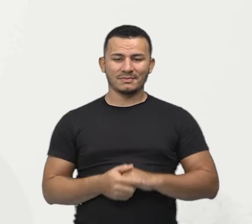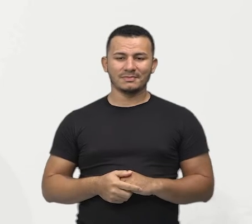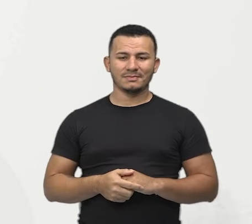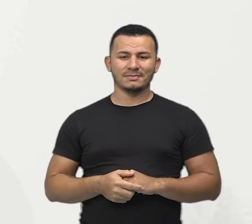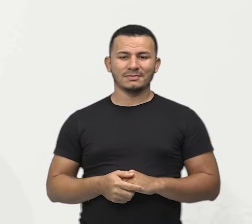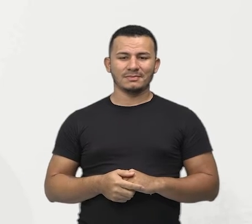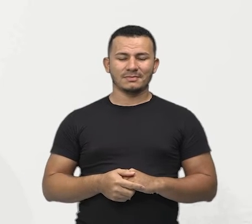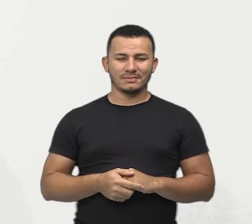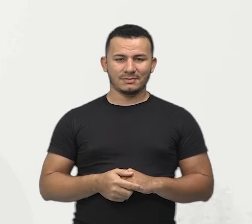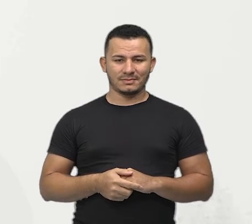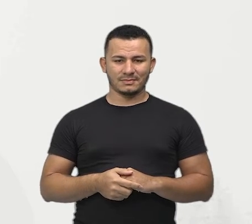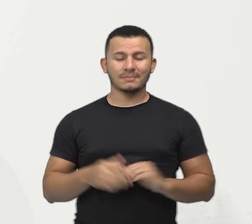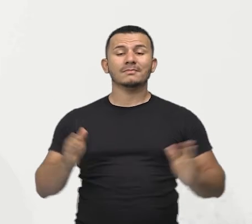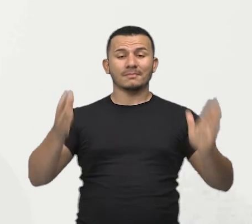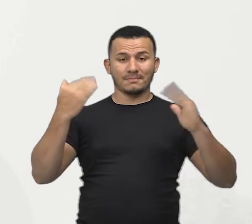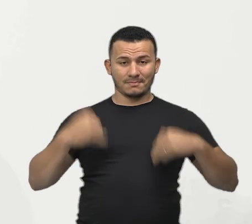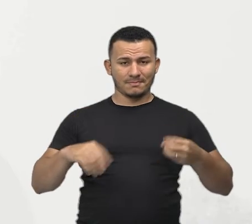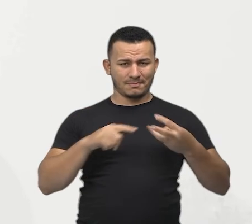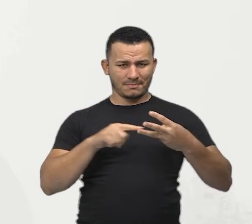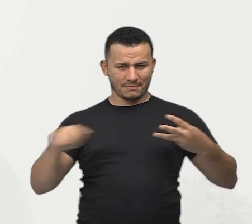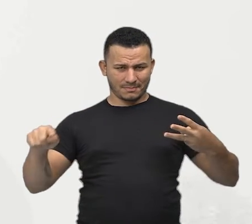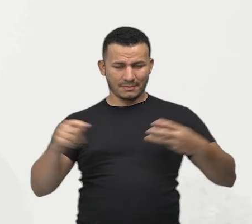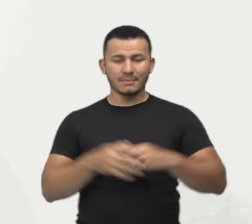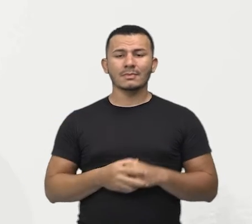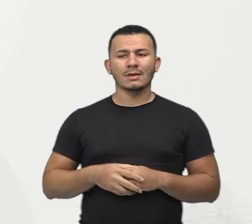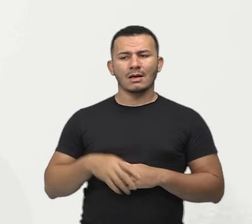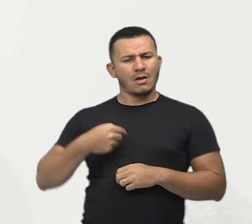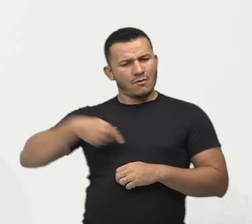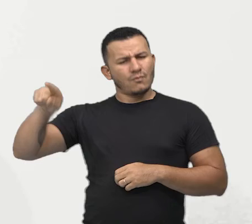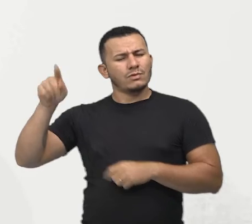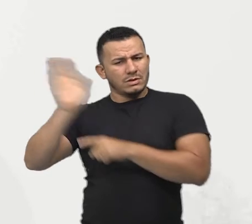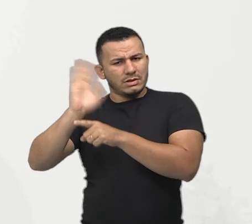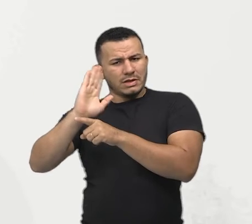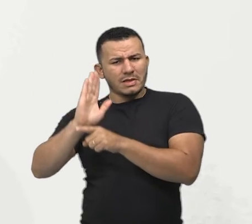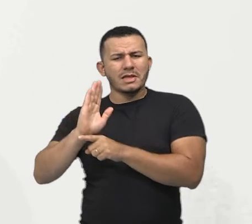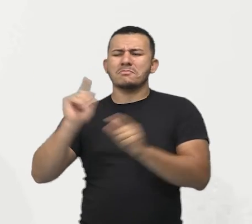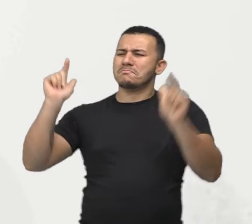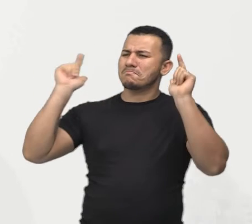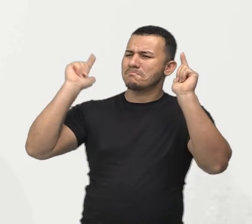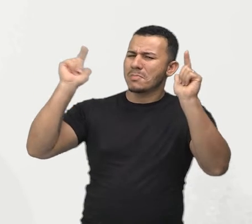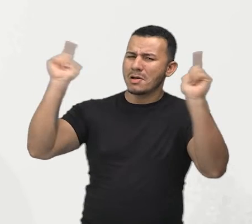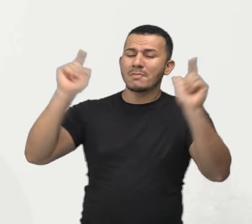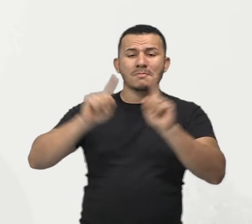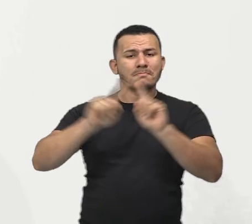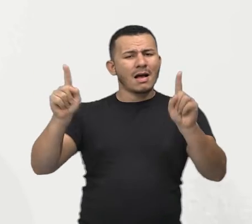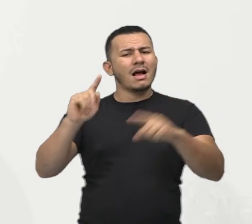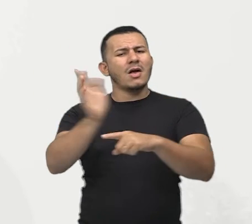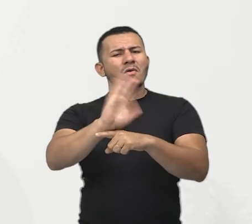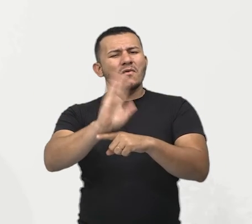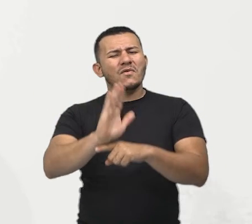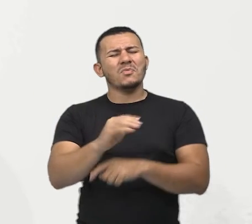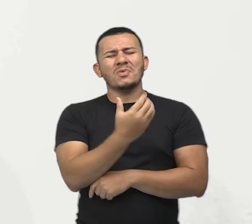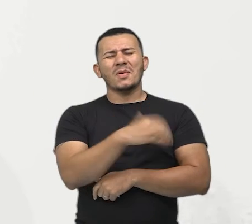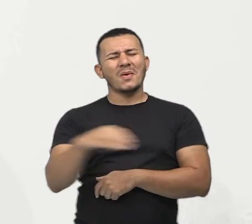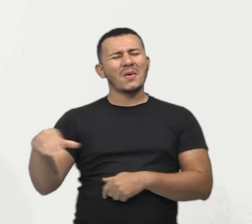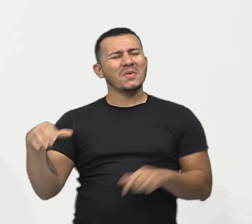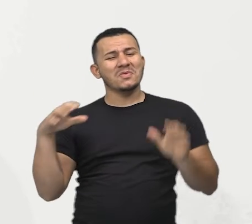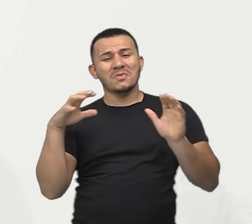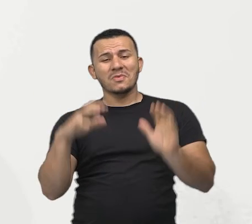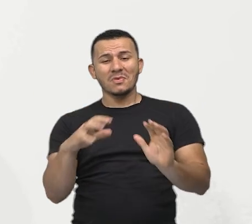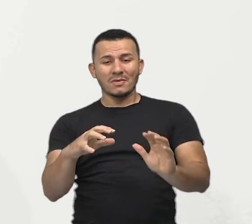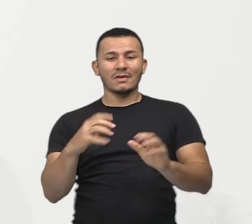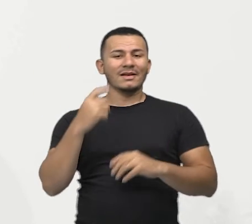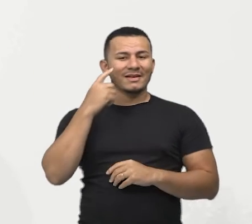orações neste segundo enunciado. E no terceiro, eu fui ao cinema e me diverti muito, apesar do filme ser